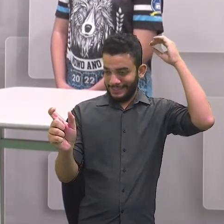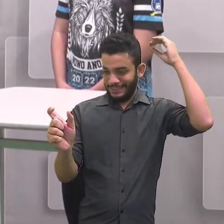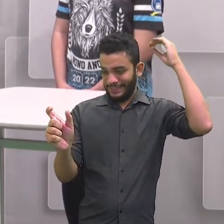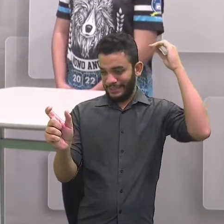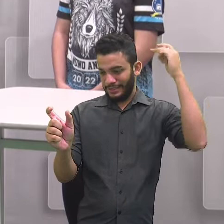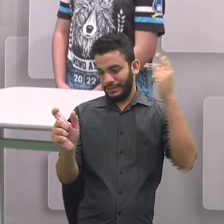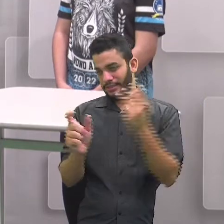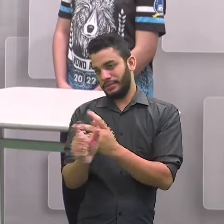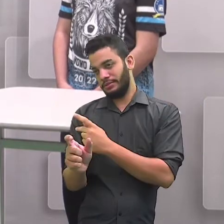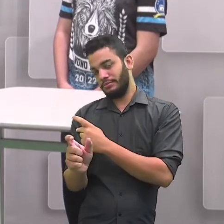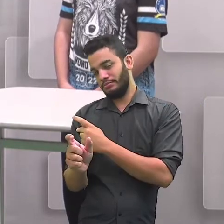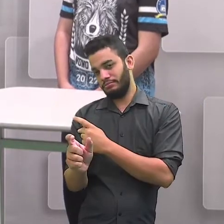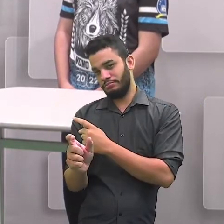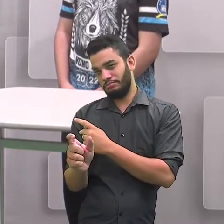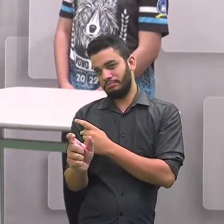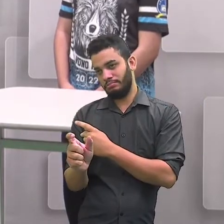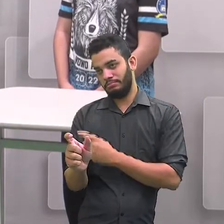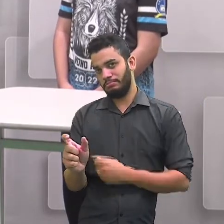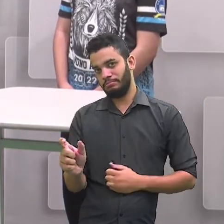errada.